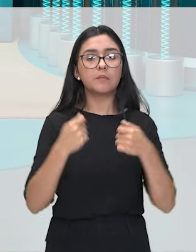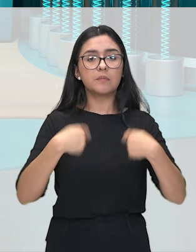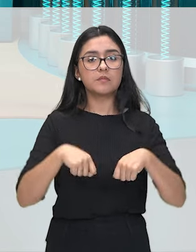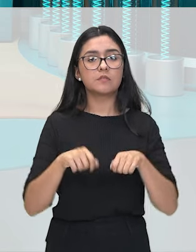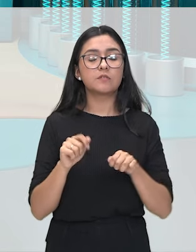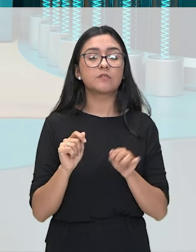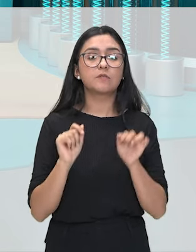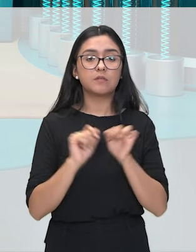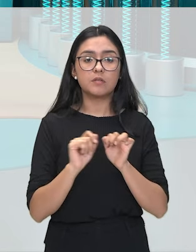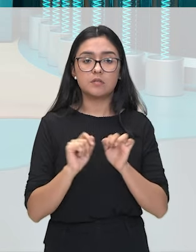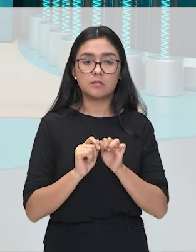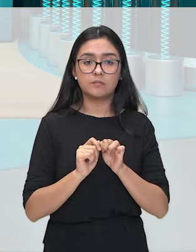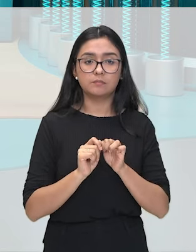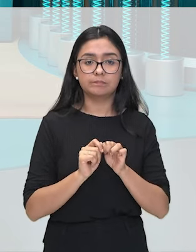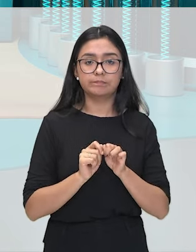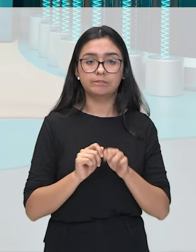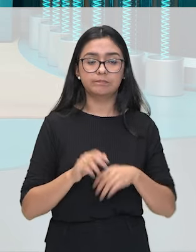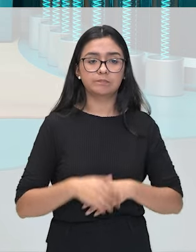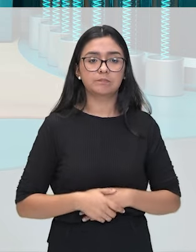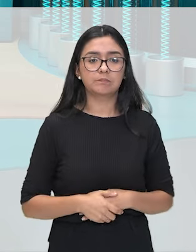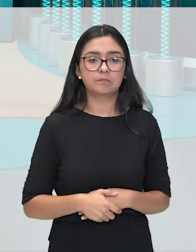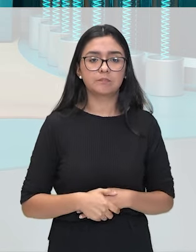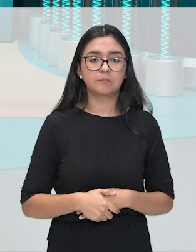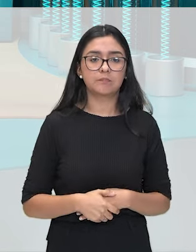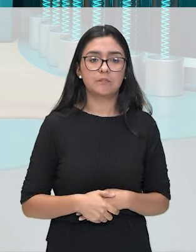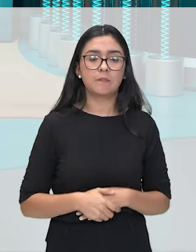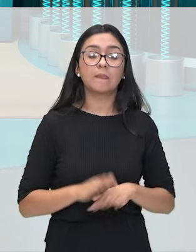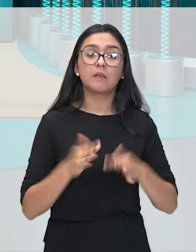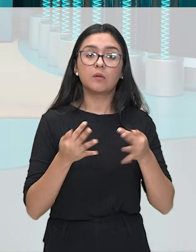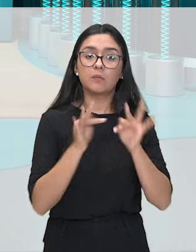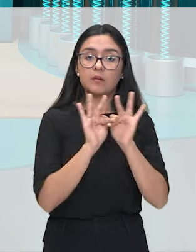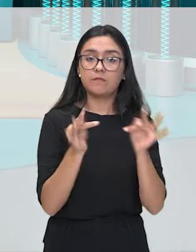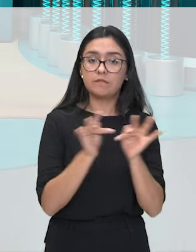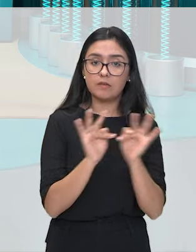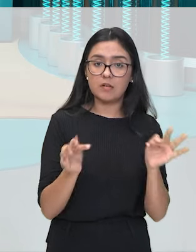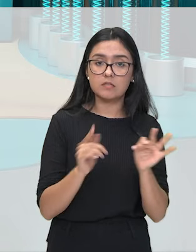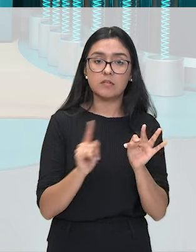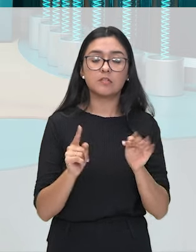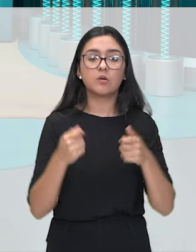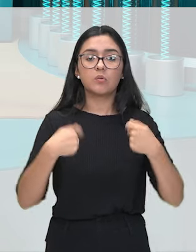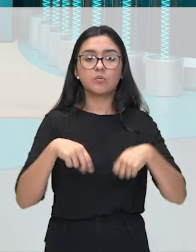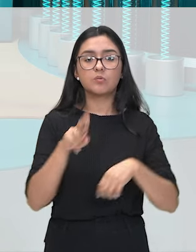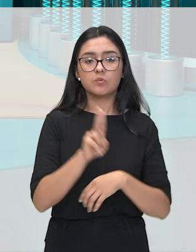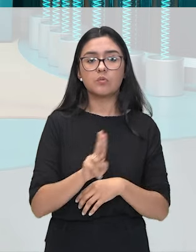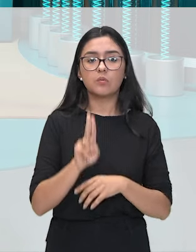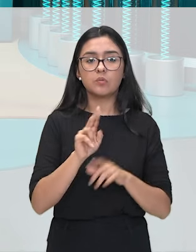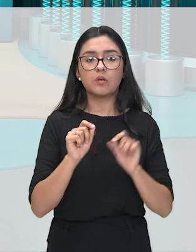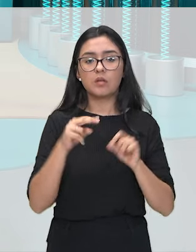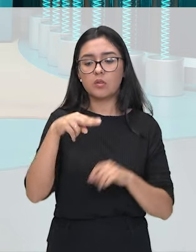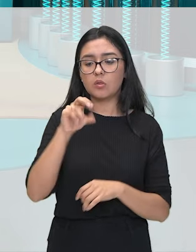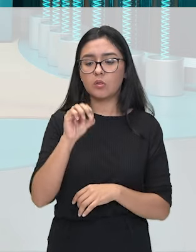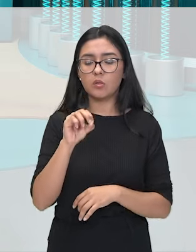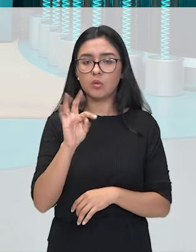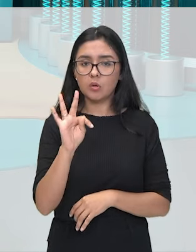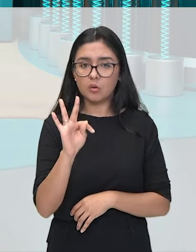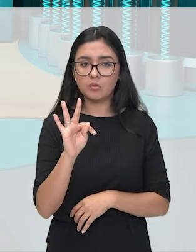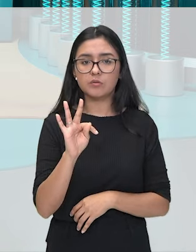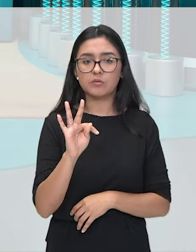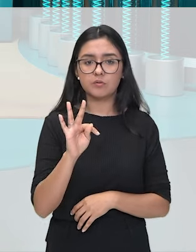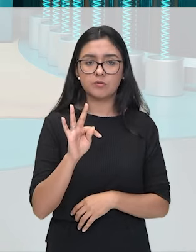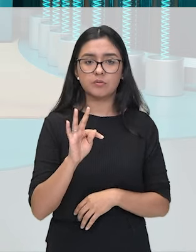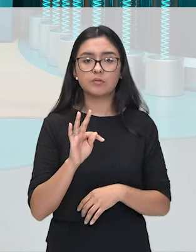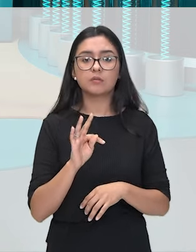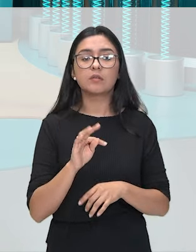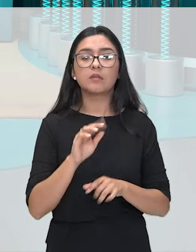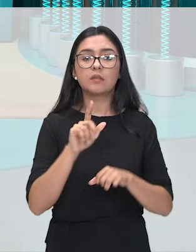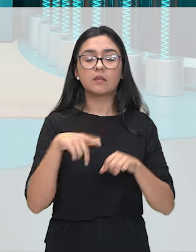negativa acompanhe então para as frases negativas utiliza-se o not onde logo após